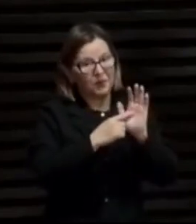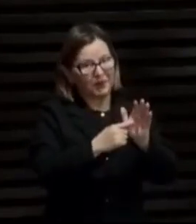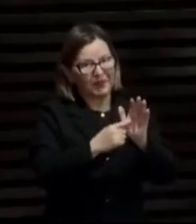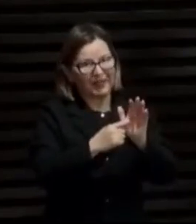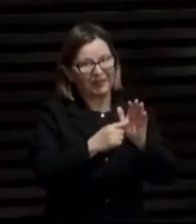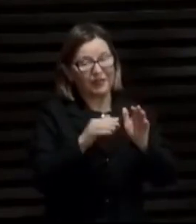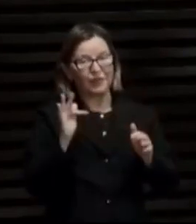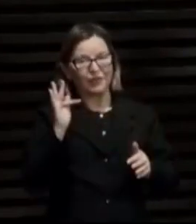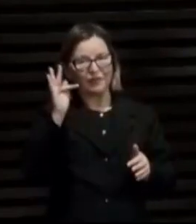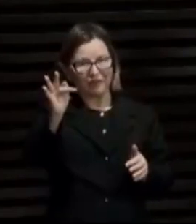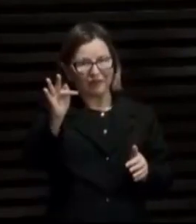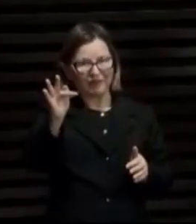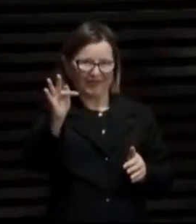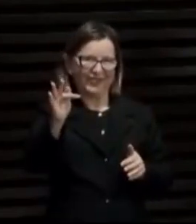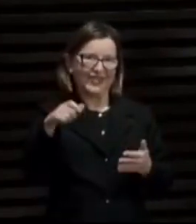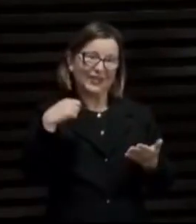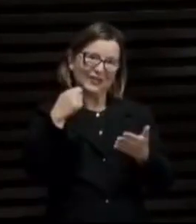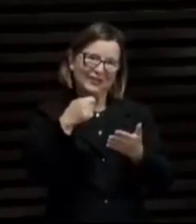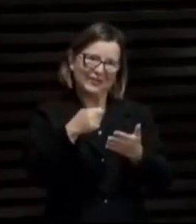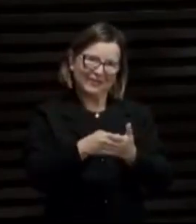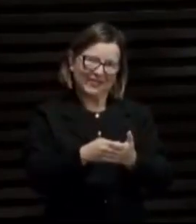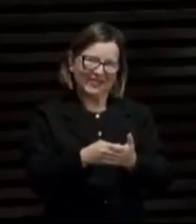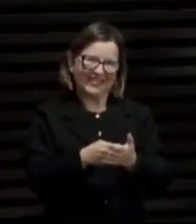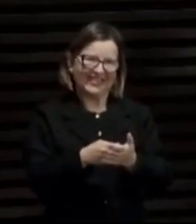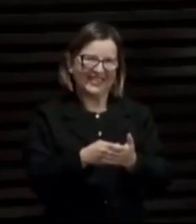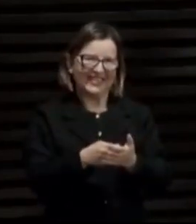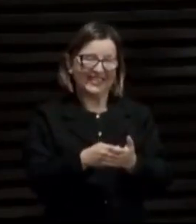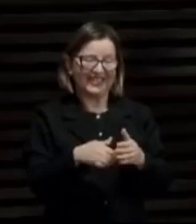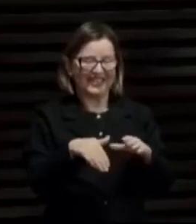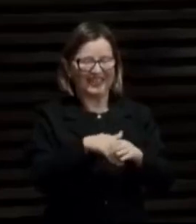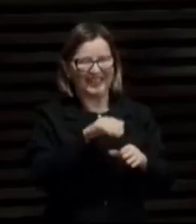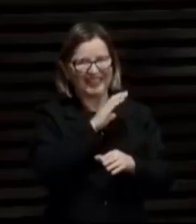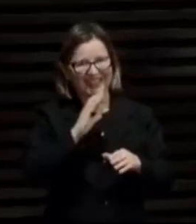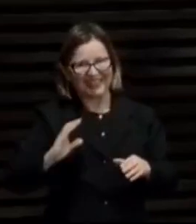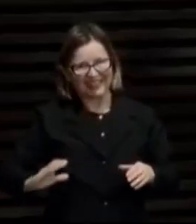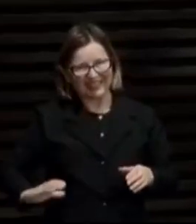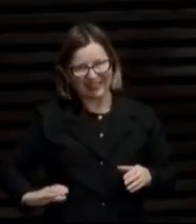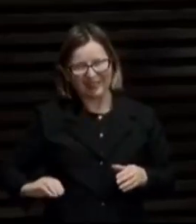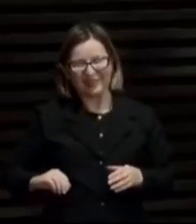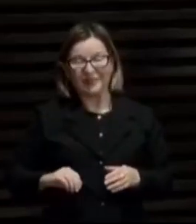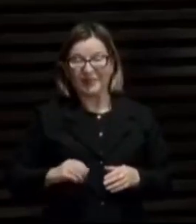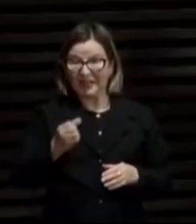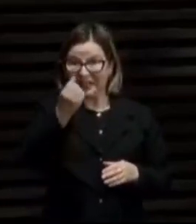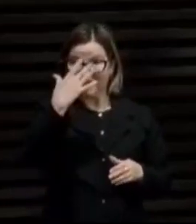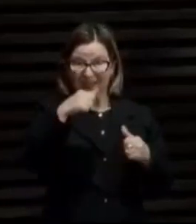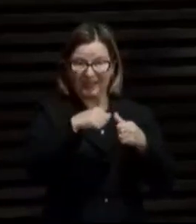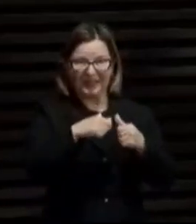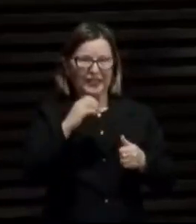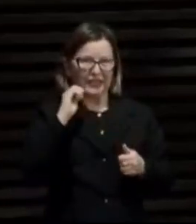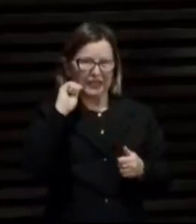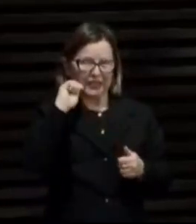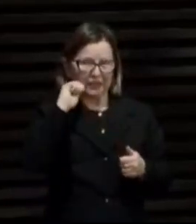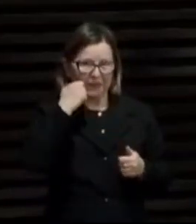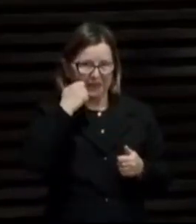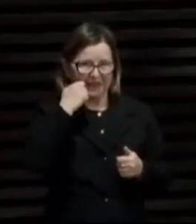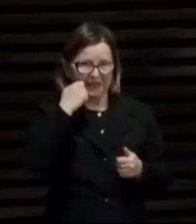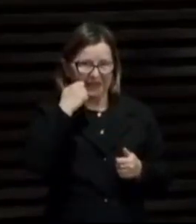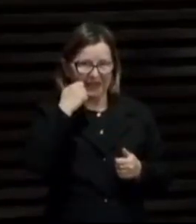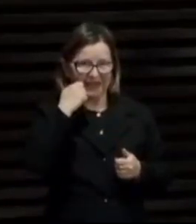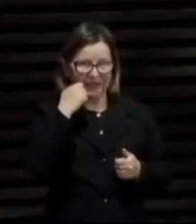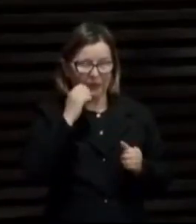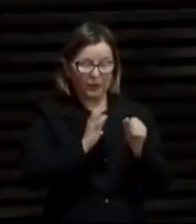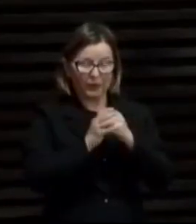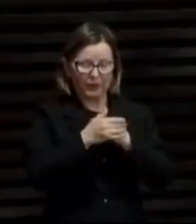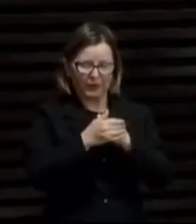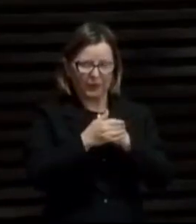que se cumpriria em Cristo. A revelação desse mistério oculto há séculos coube ao apóstolo